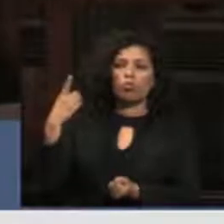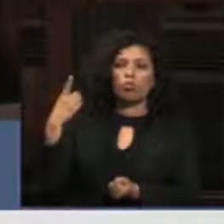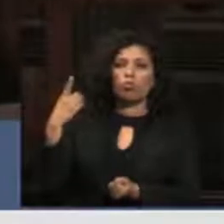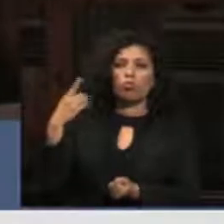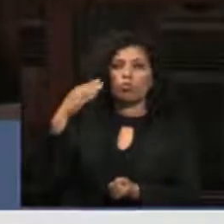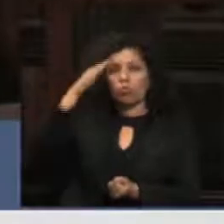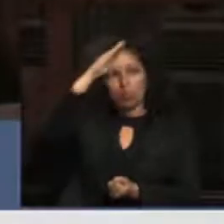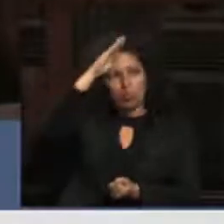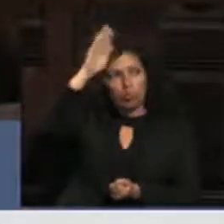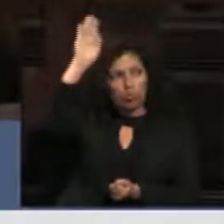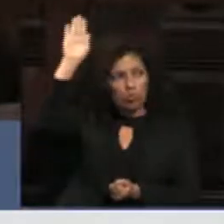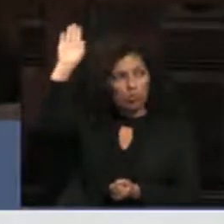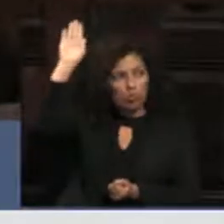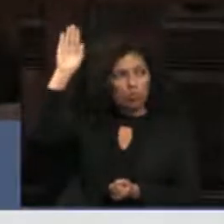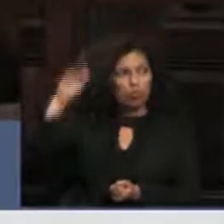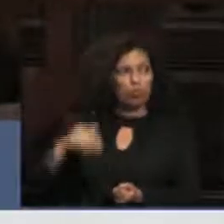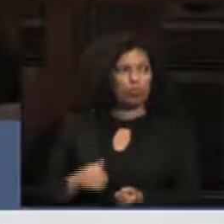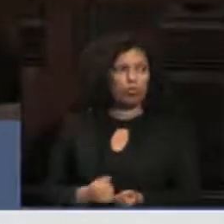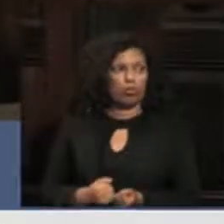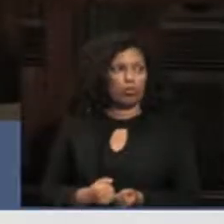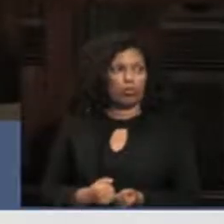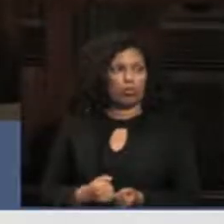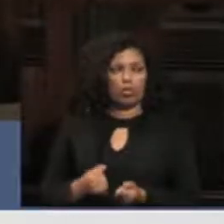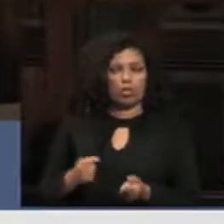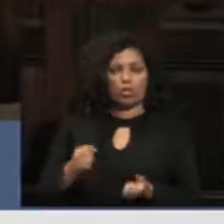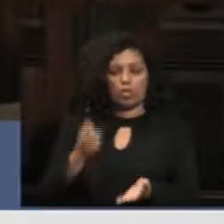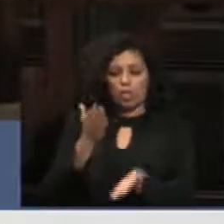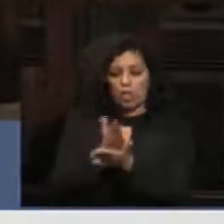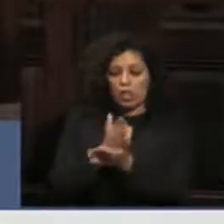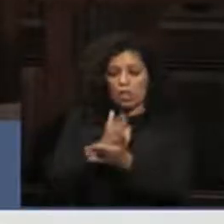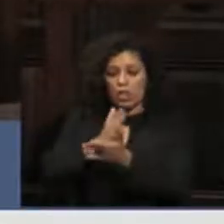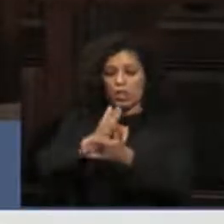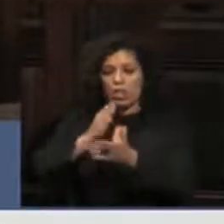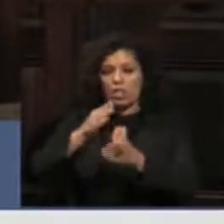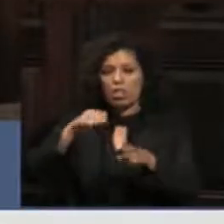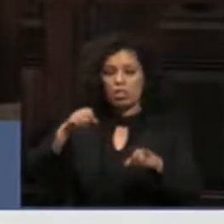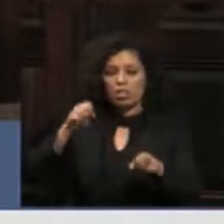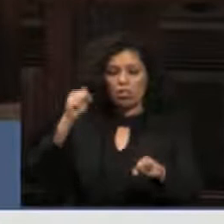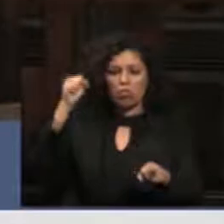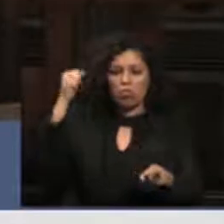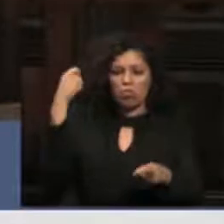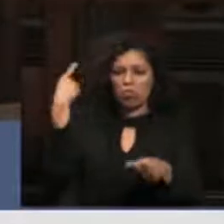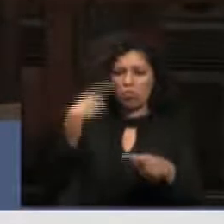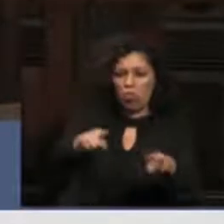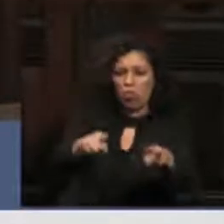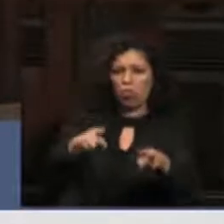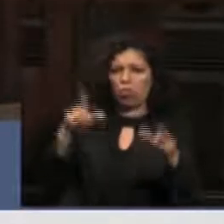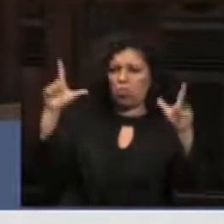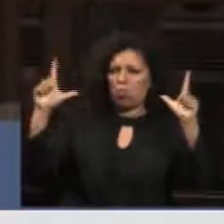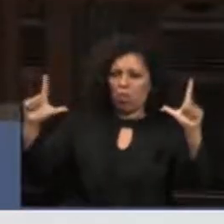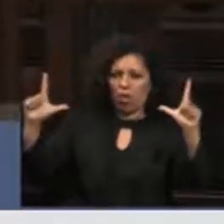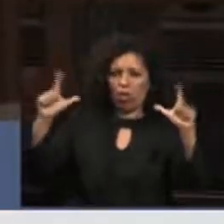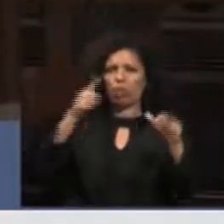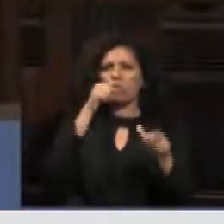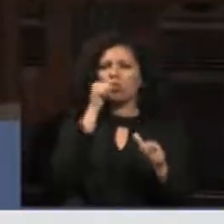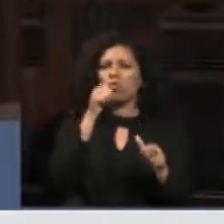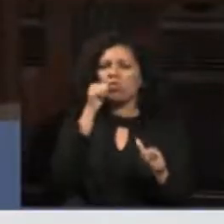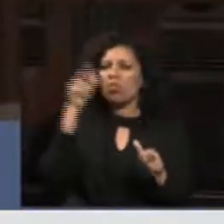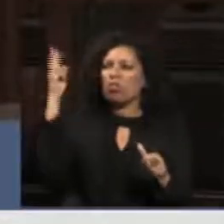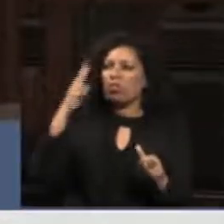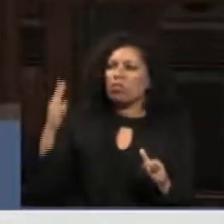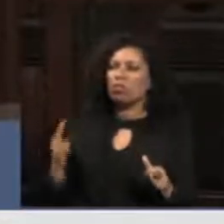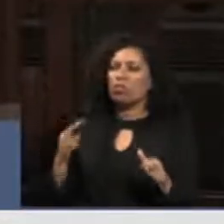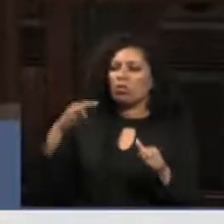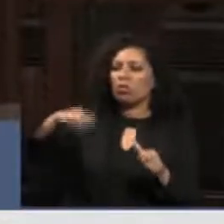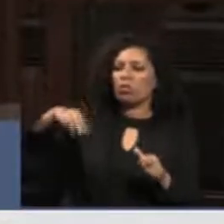que quebrou a placa com o nome de Marielle, uma vereadora